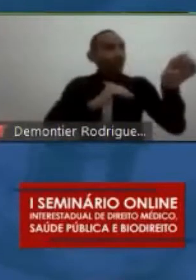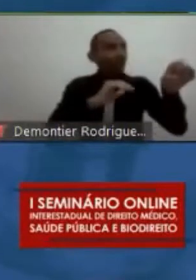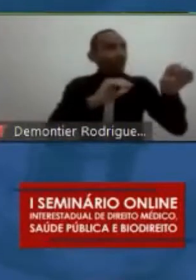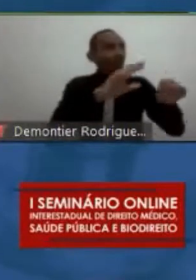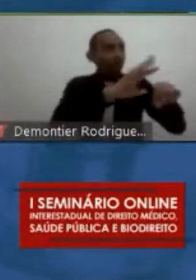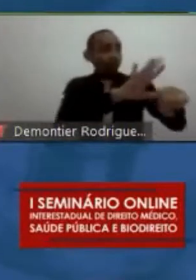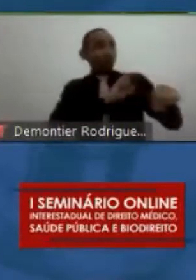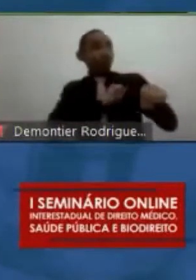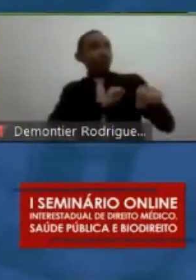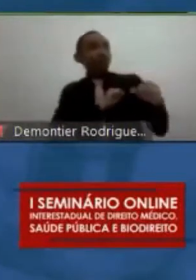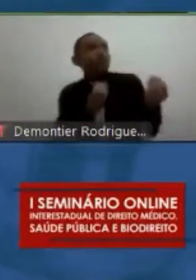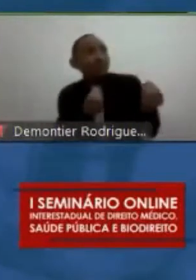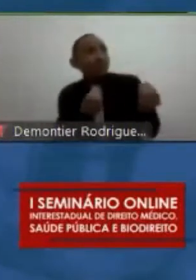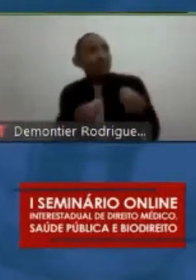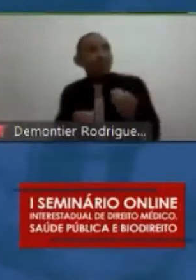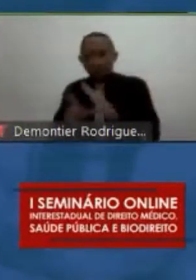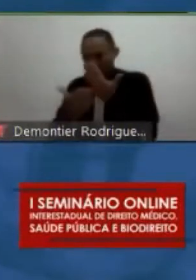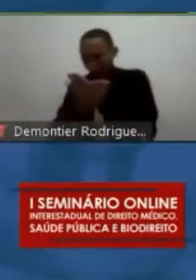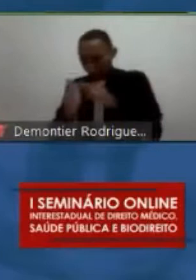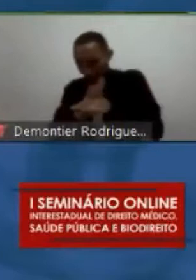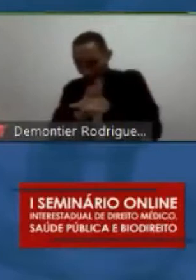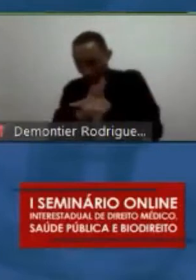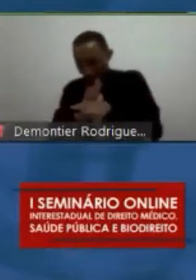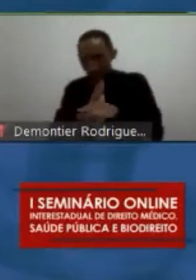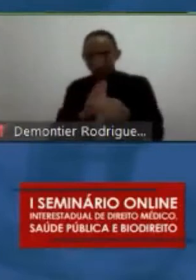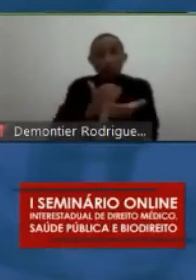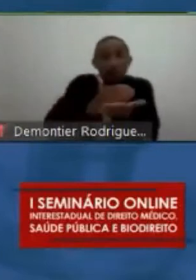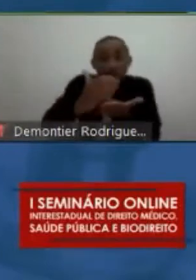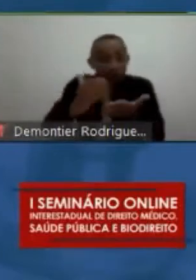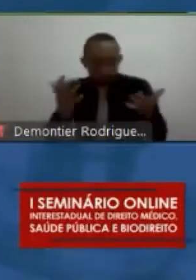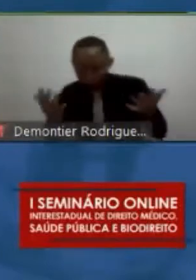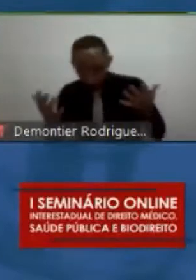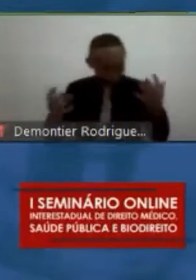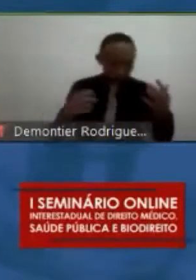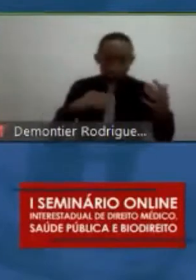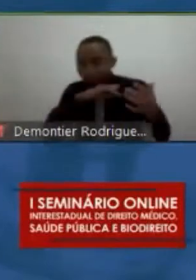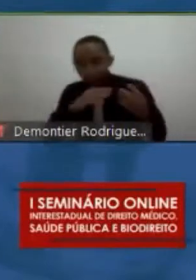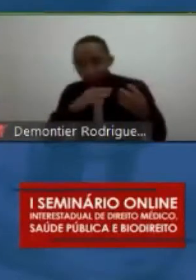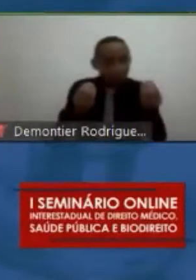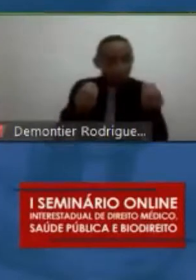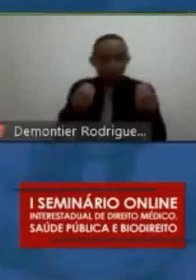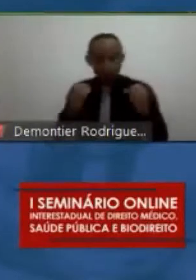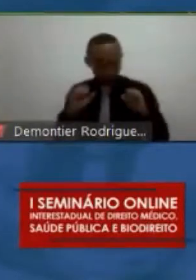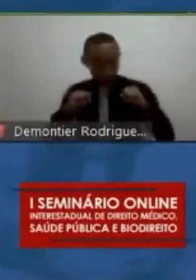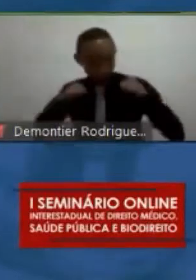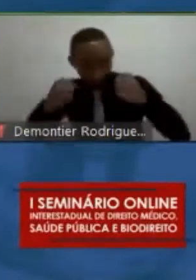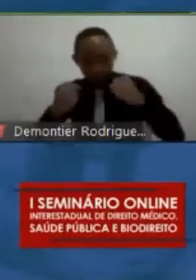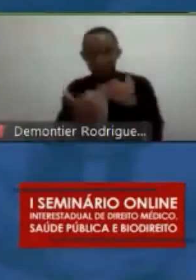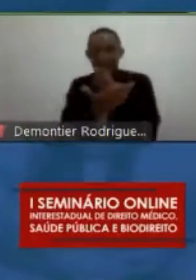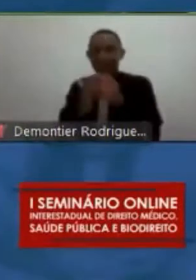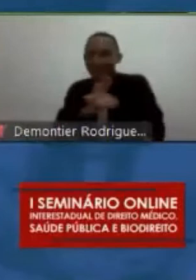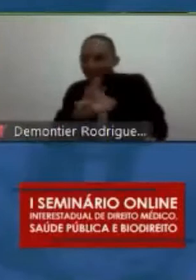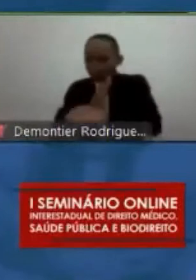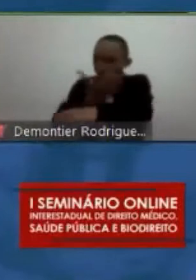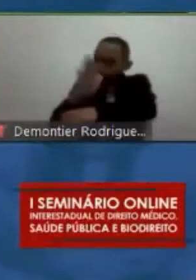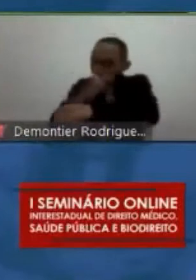infectado. Foi ruim? Talvez no início isso tenha criado um certo desconforto, mas podemos dizer que esses profissionais